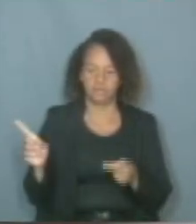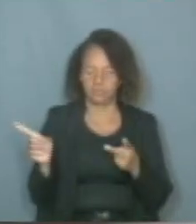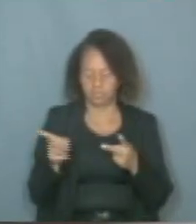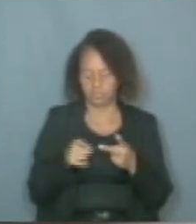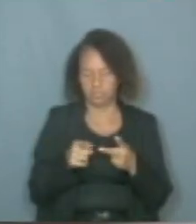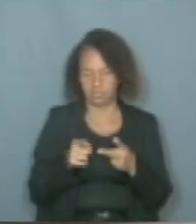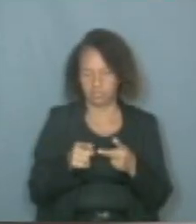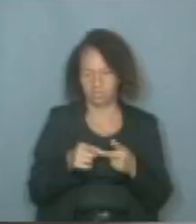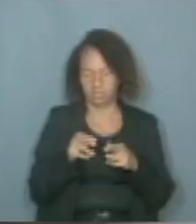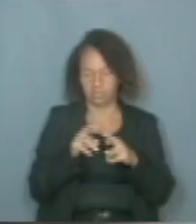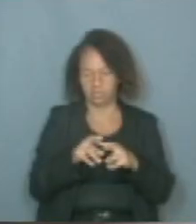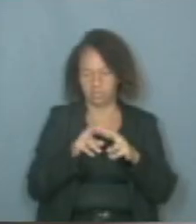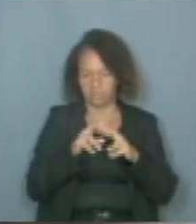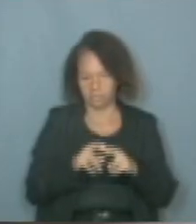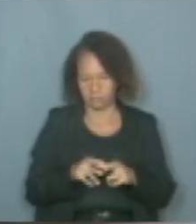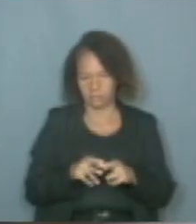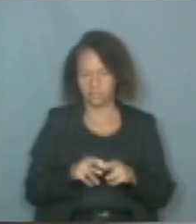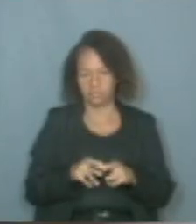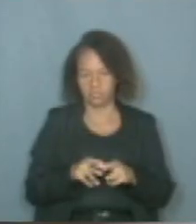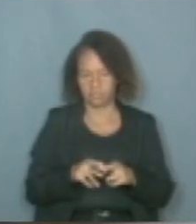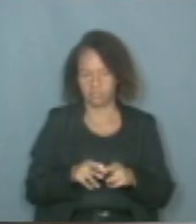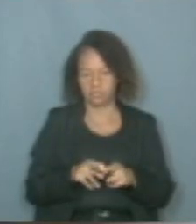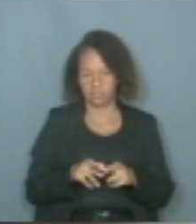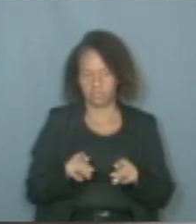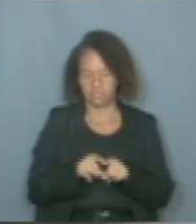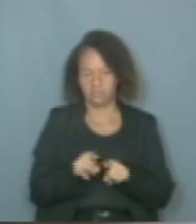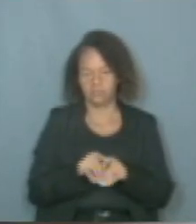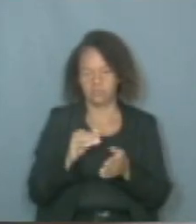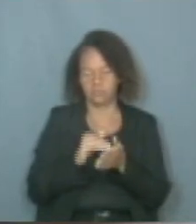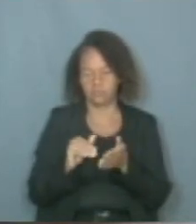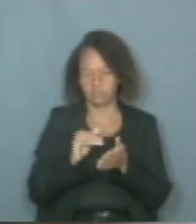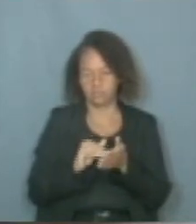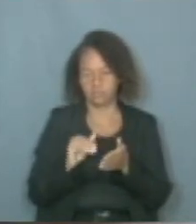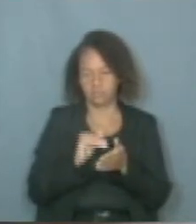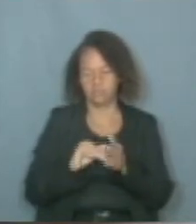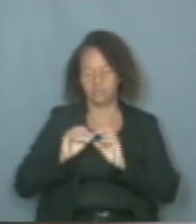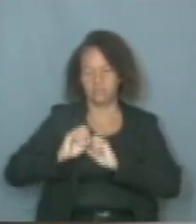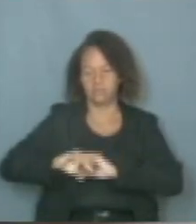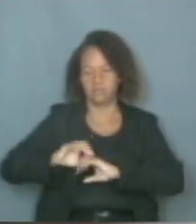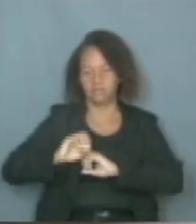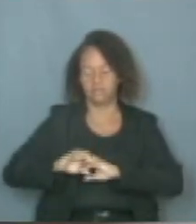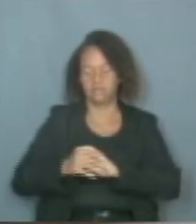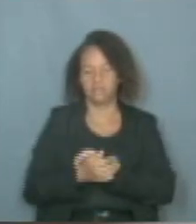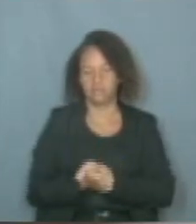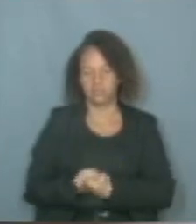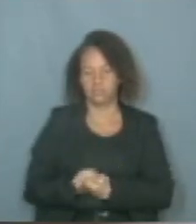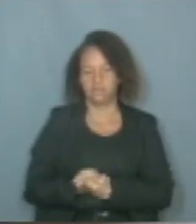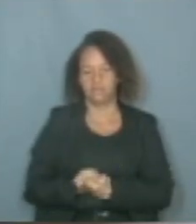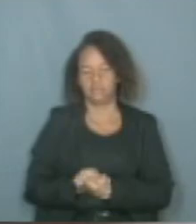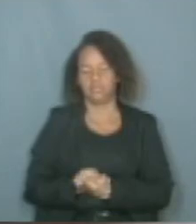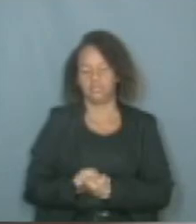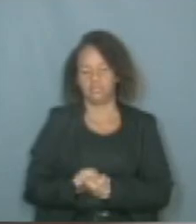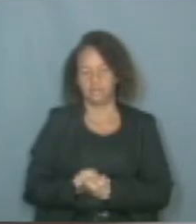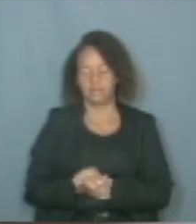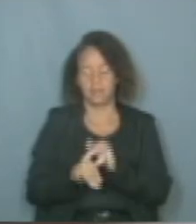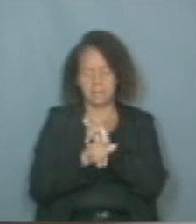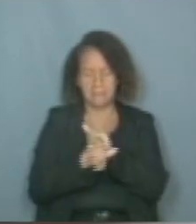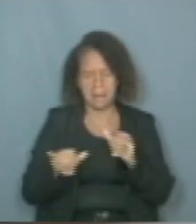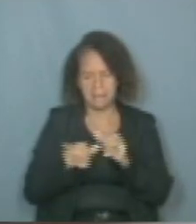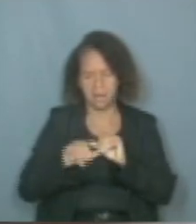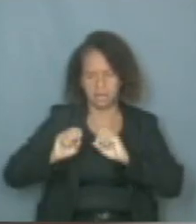outro requerimento é uma indicação à Secretaria de Educação para realizar